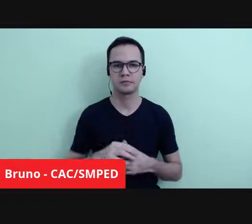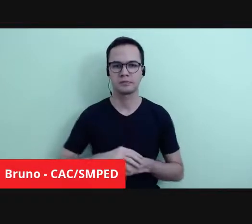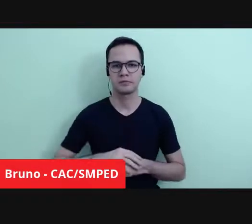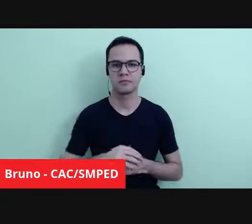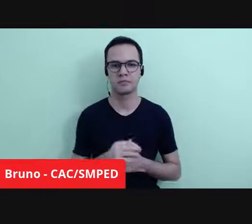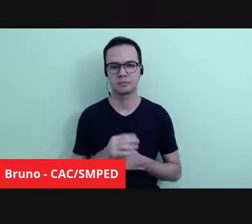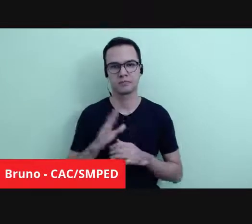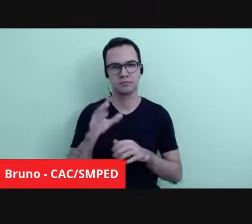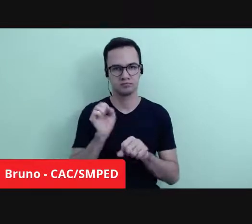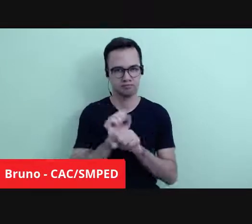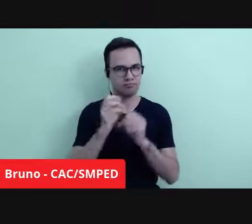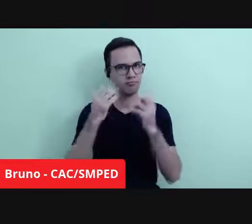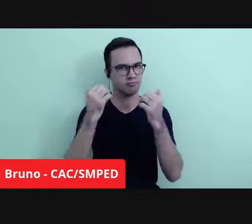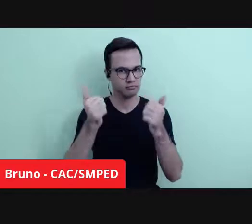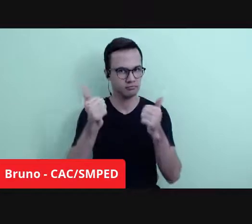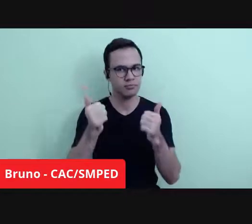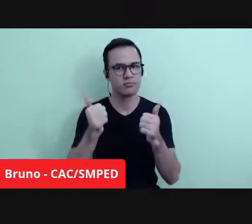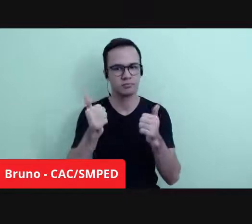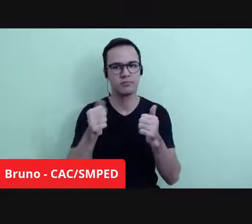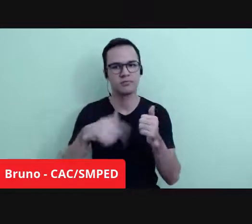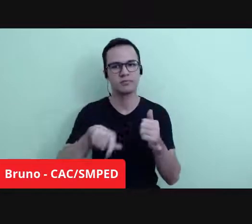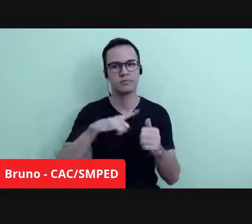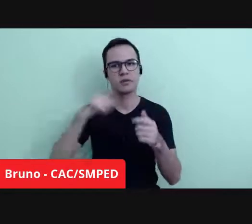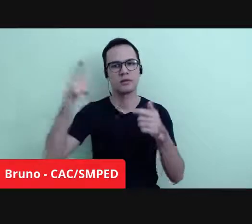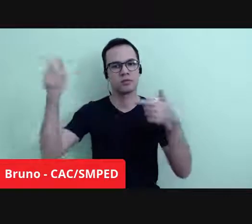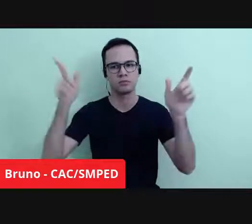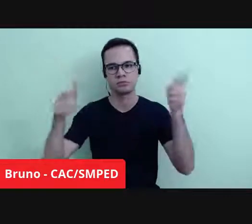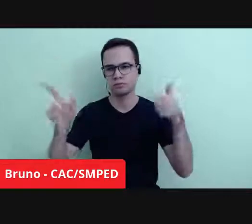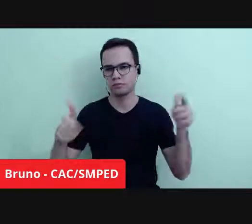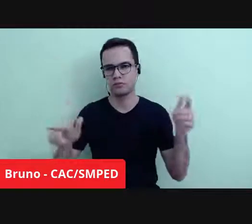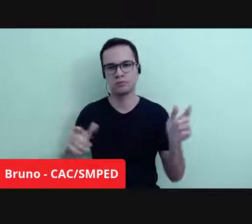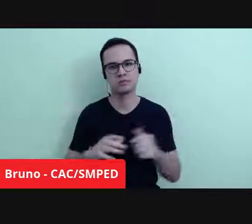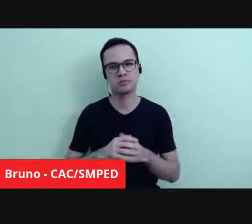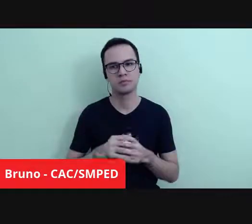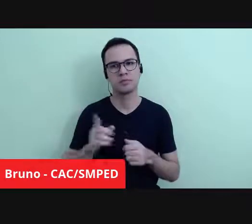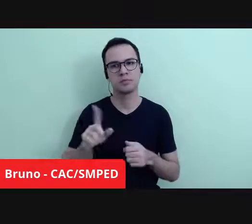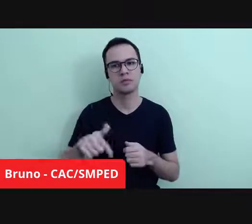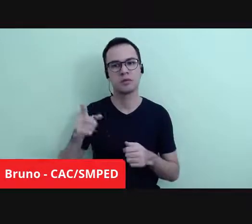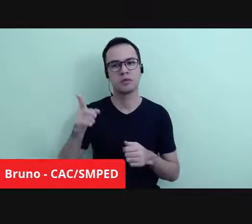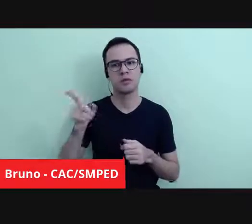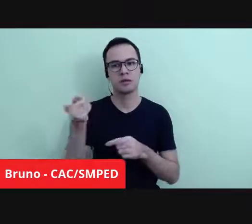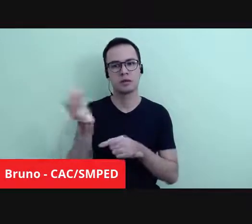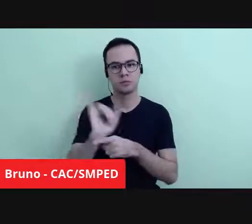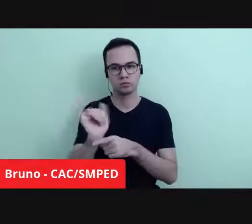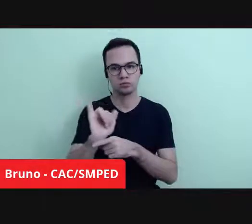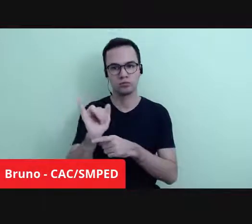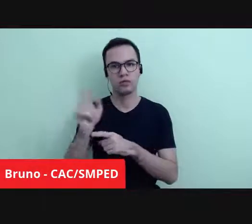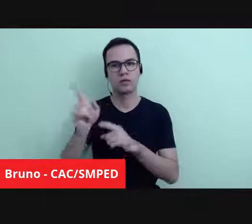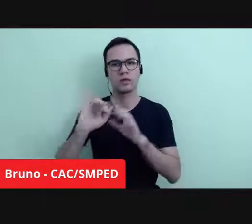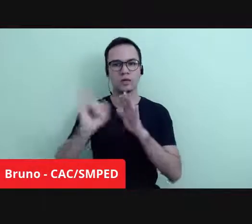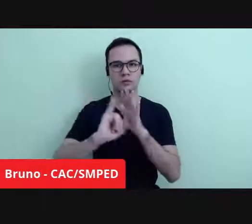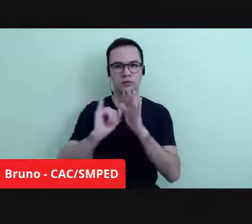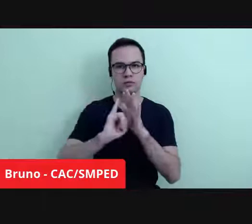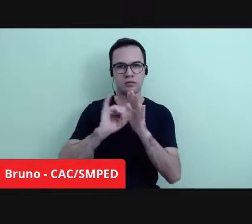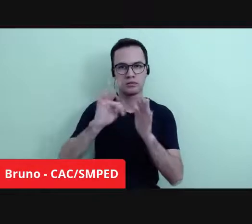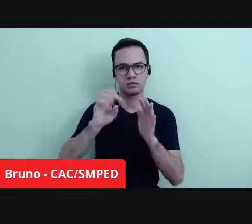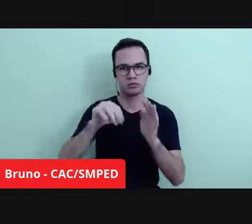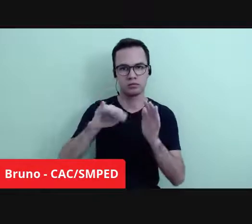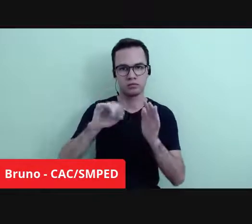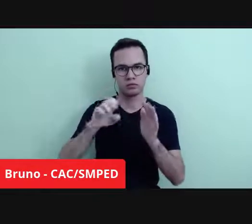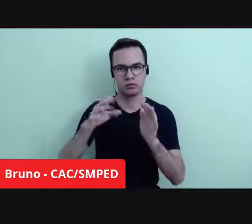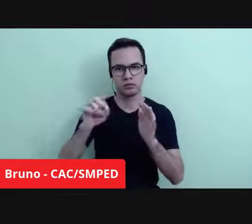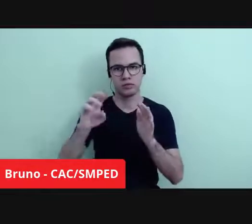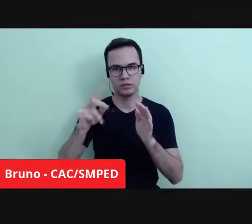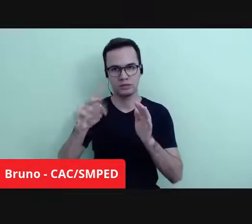Deixa eu parar a transmissão. Pronto, parei. Que a gente tem outros episódios. E aí no YouTube do Instituto Tomiotaki, né, no canal do YouTube do